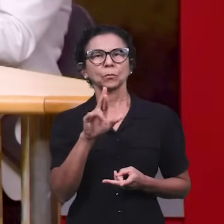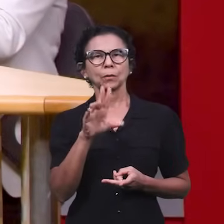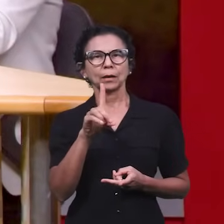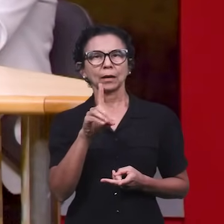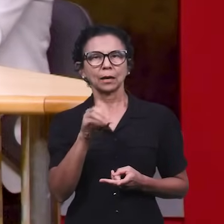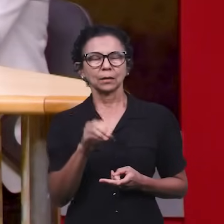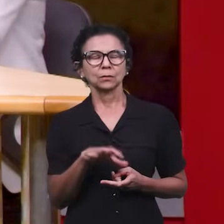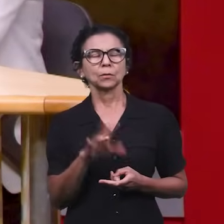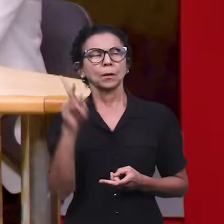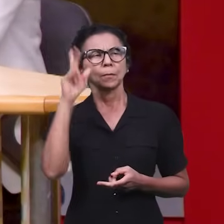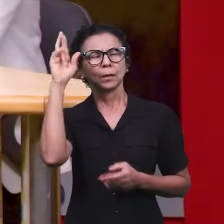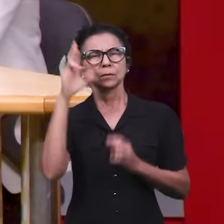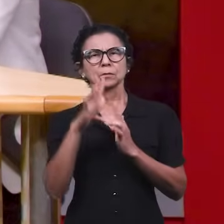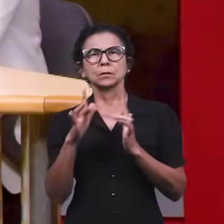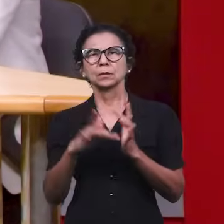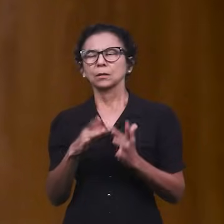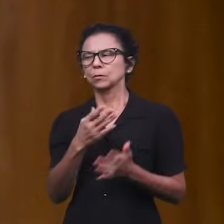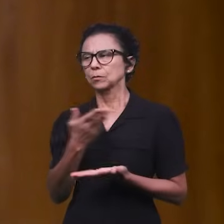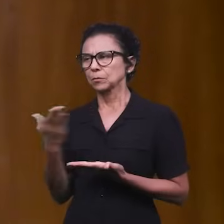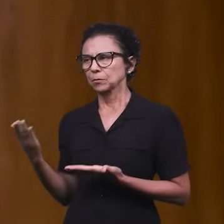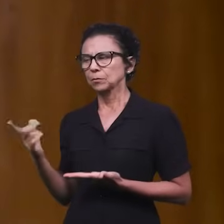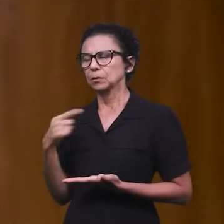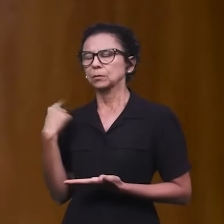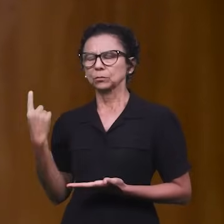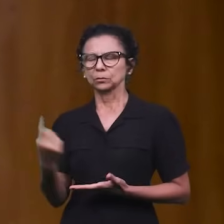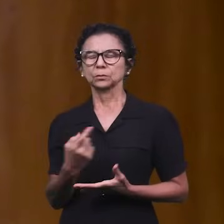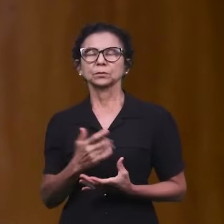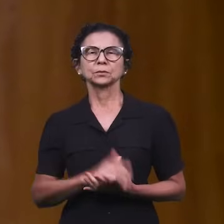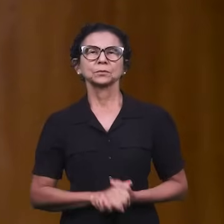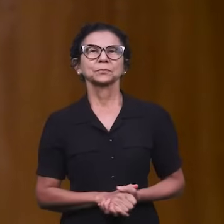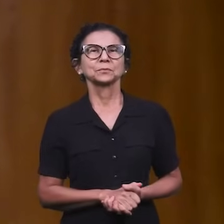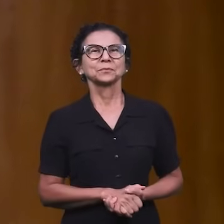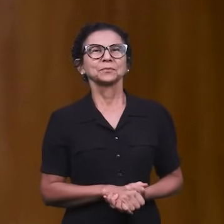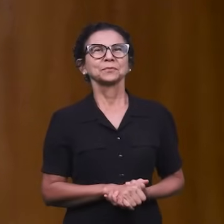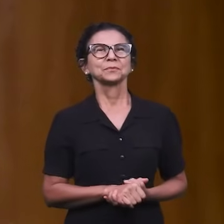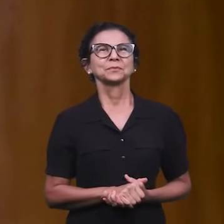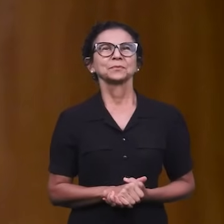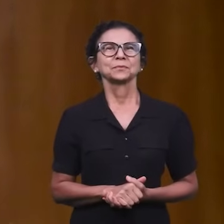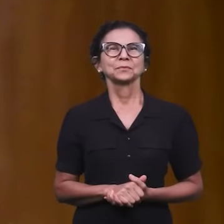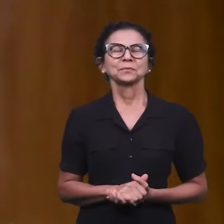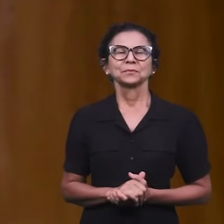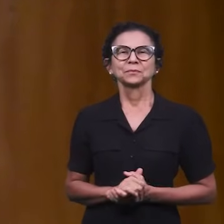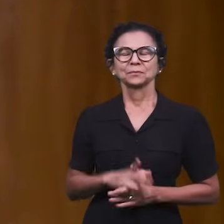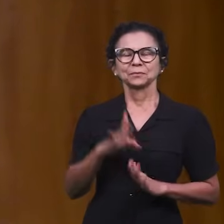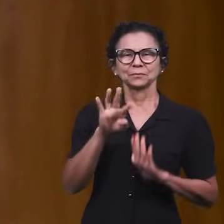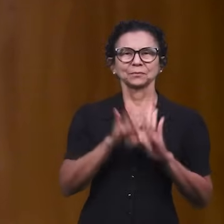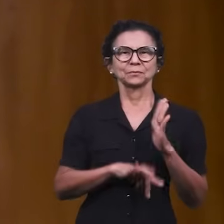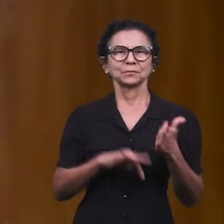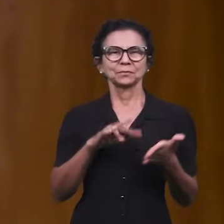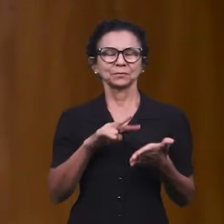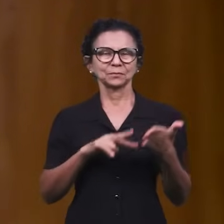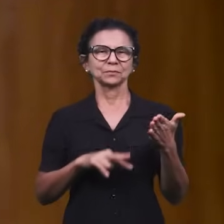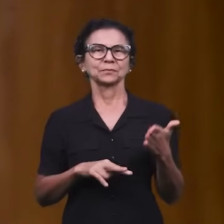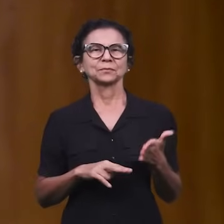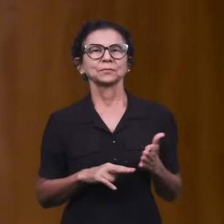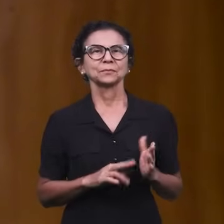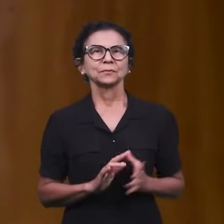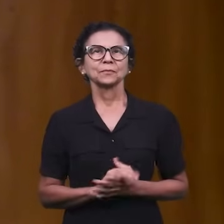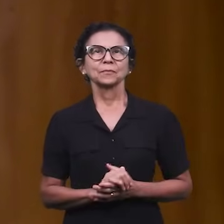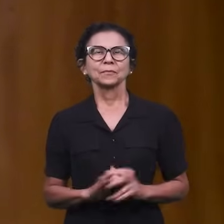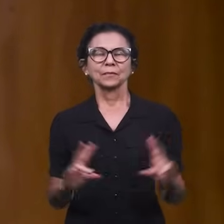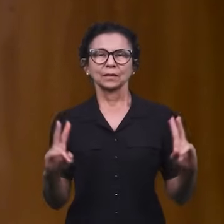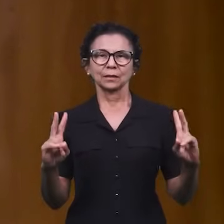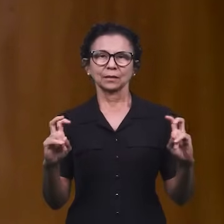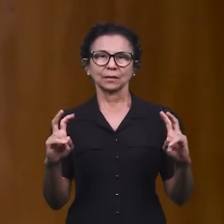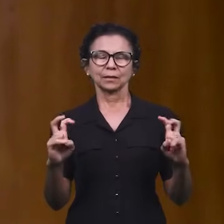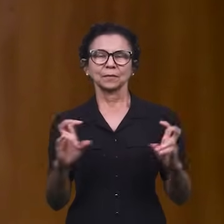Nós vamos pedir que o pastor Denilson possa ler o texto que vai servir como base para o tema que teremos hoje, que